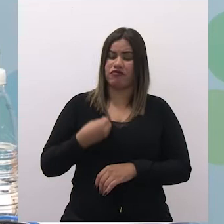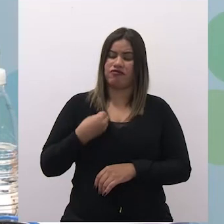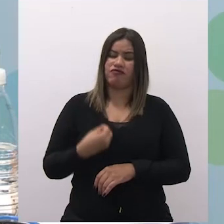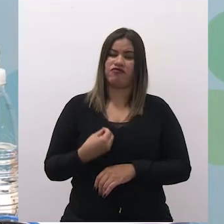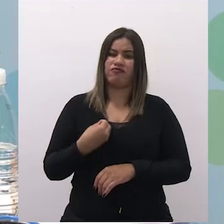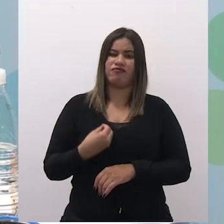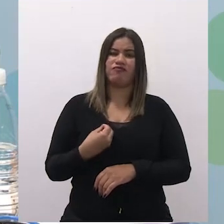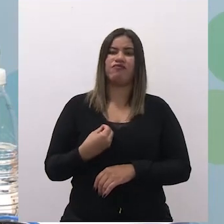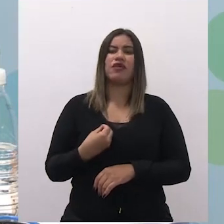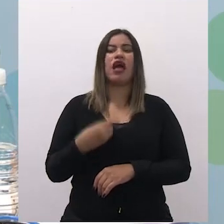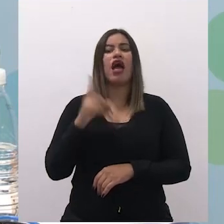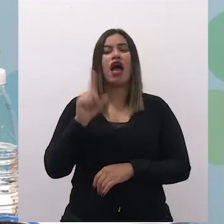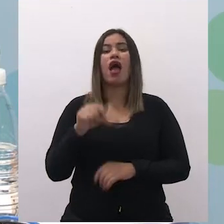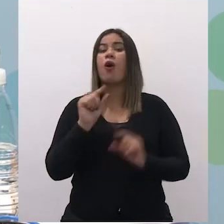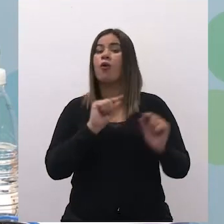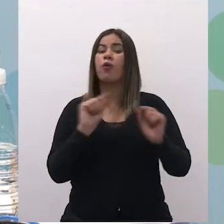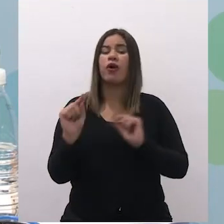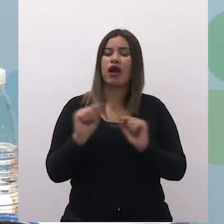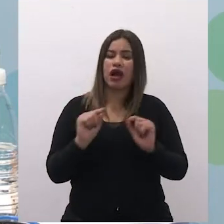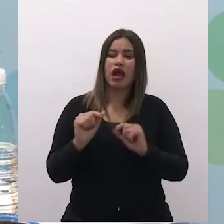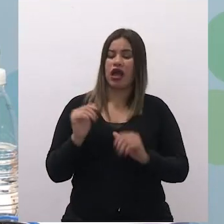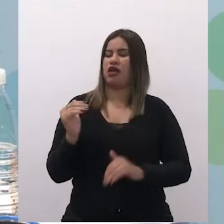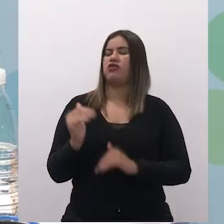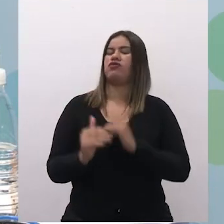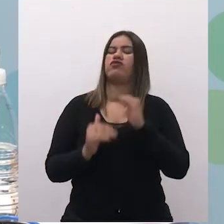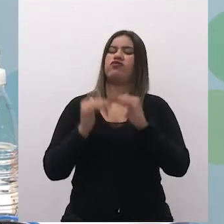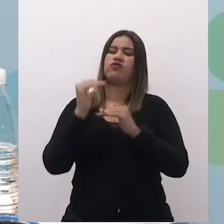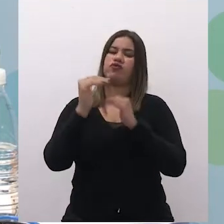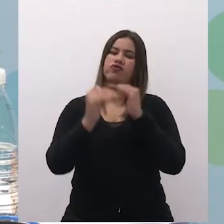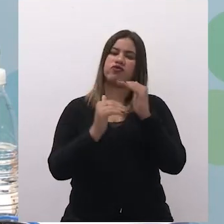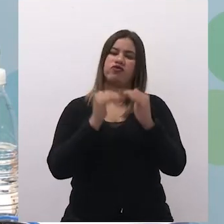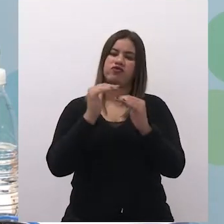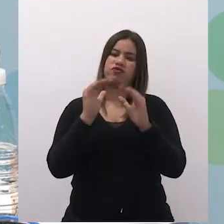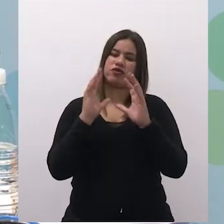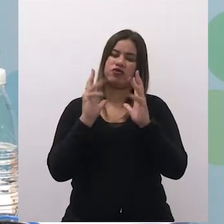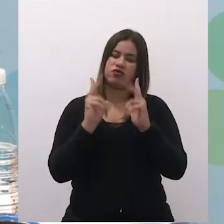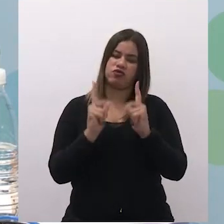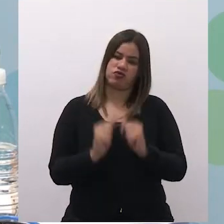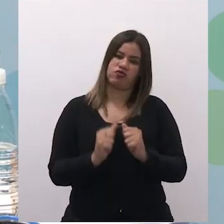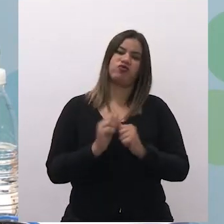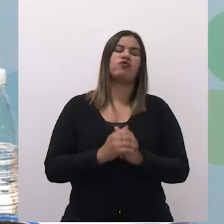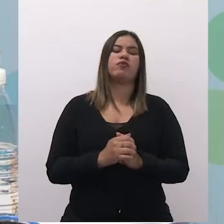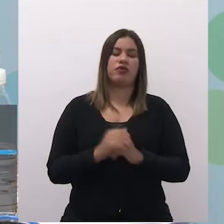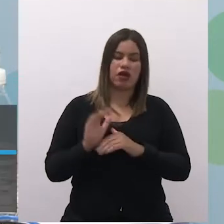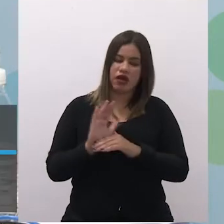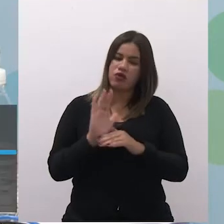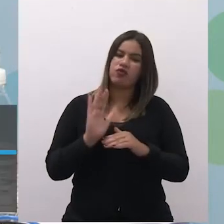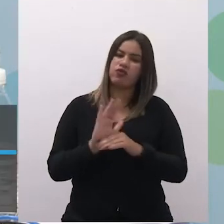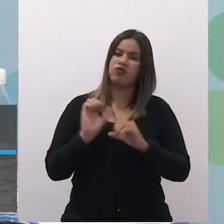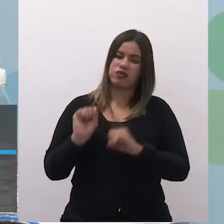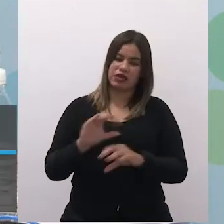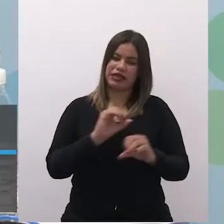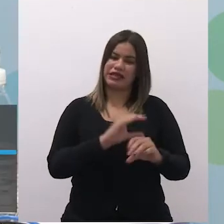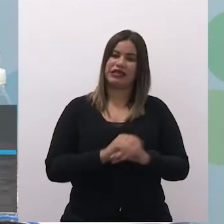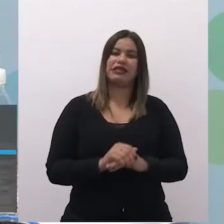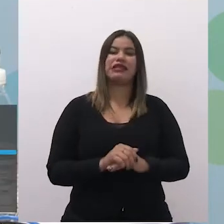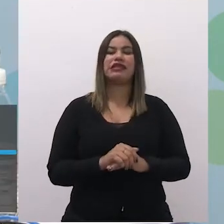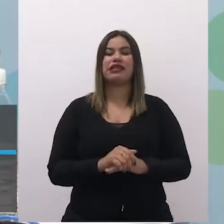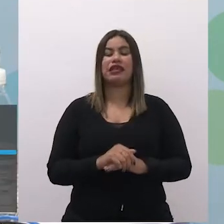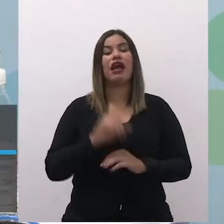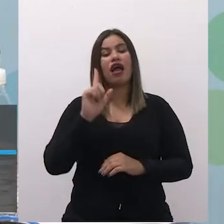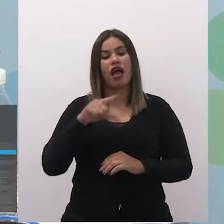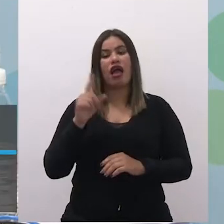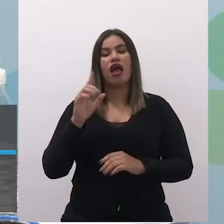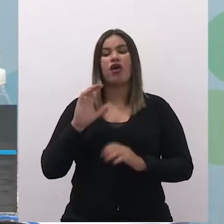gente ensina a pessoa a se desenvolver de forma integral. Ela vem de encontro ao